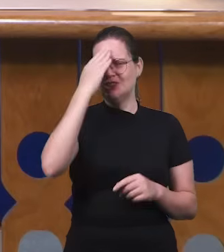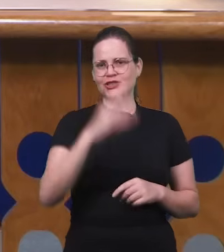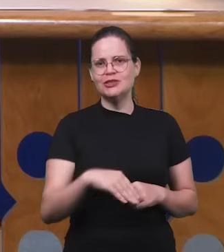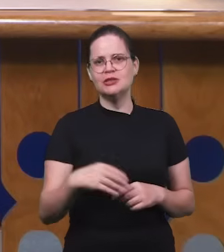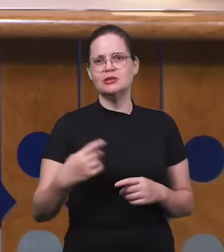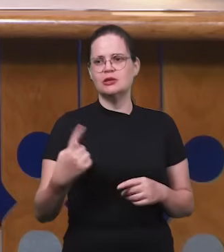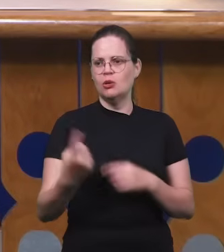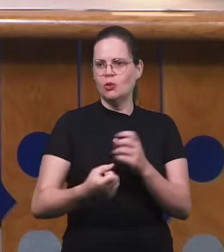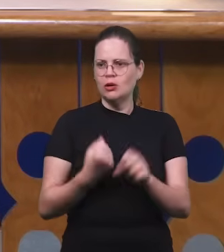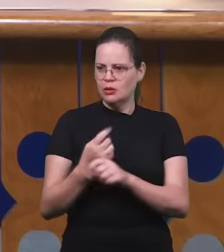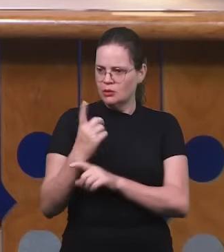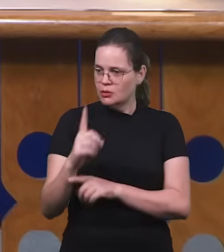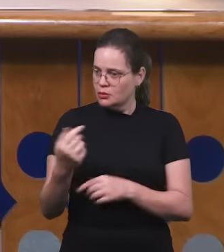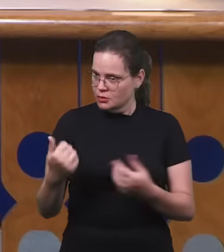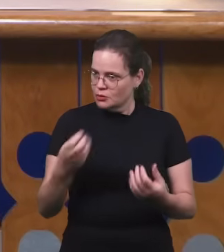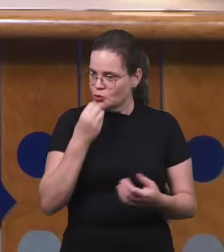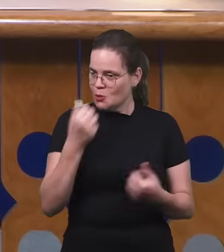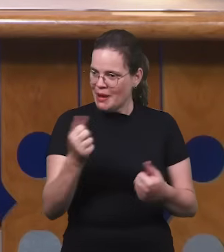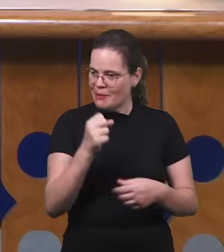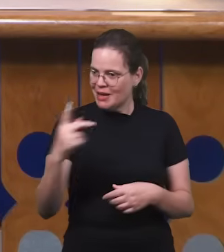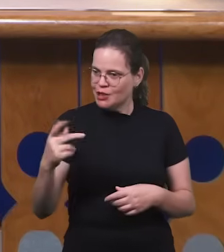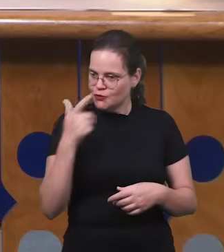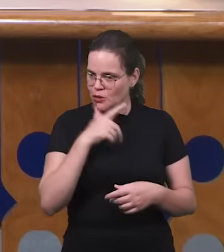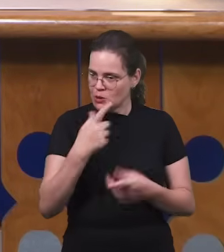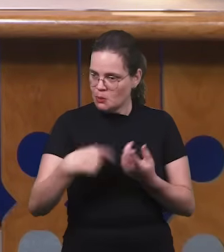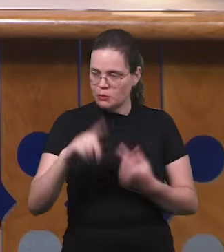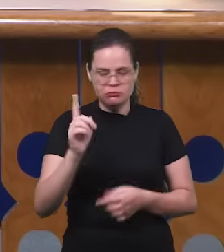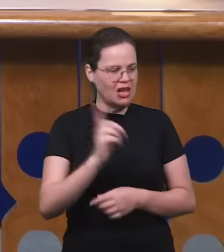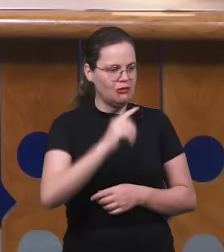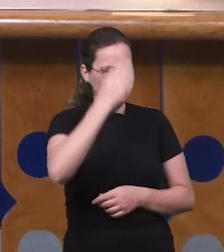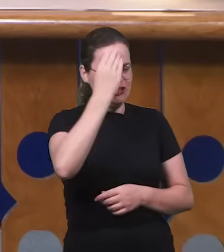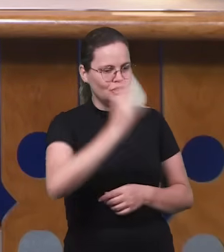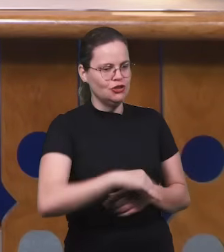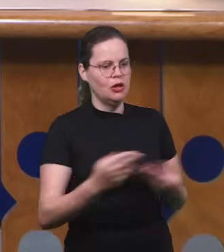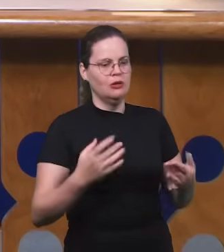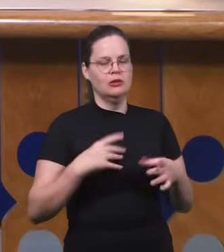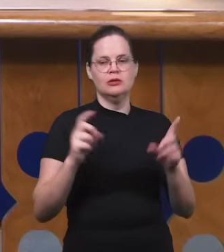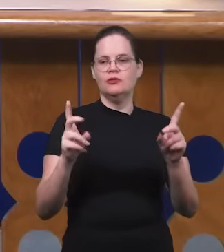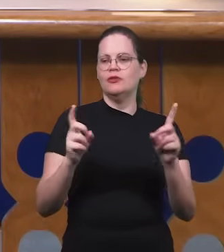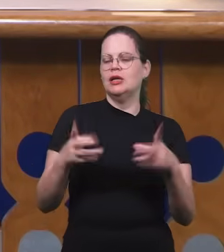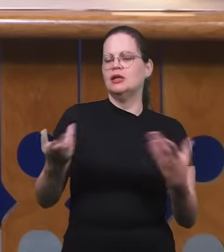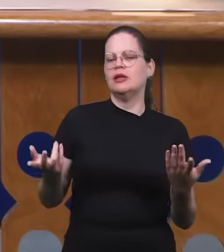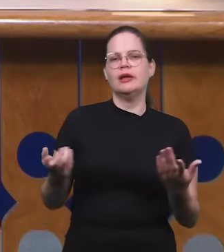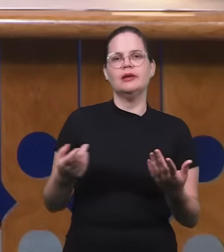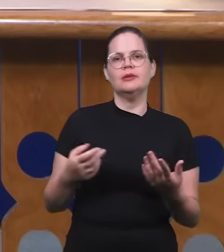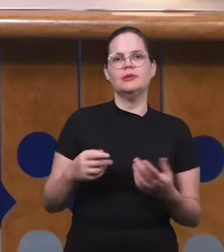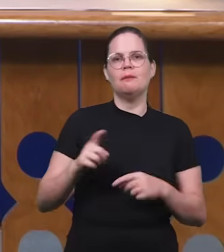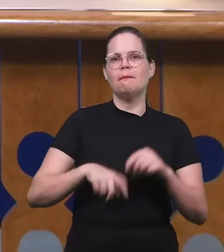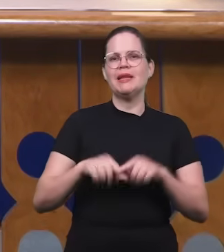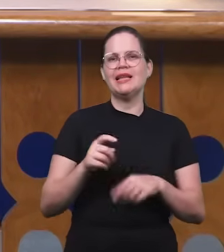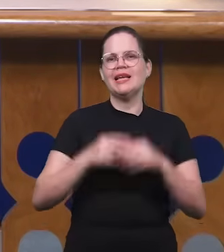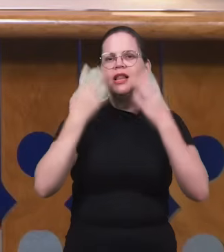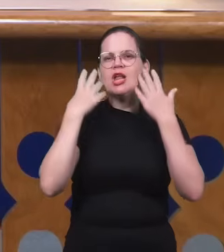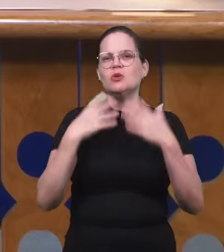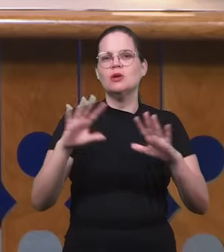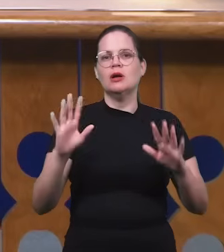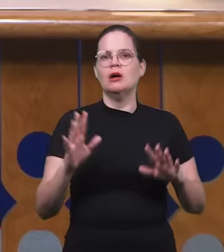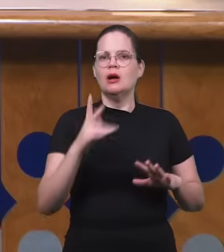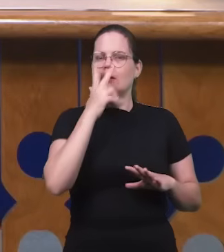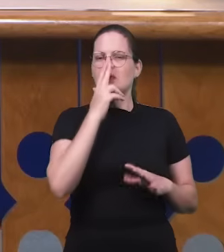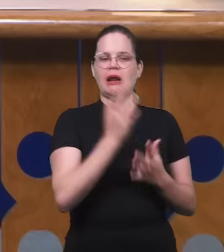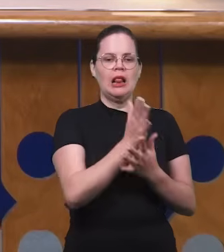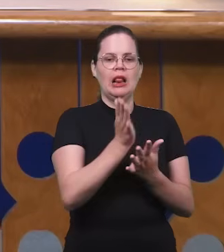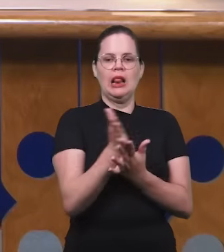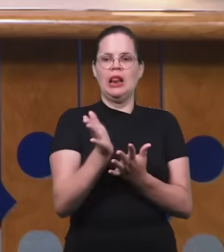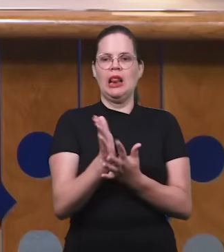ano, não, eu desisti do aplicativo, agora estou vendendo um produto natural, orgânico. Então, quer dizer, uma série de coisas,